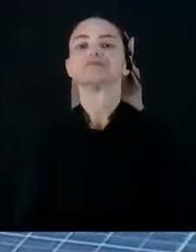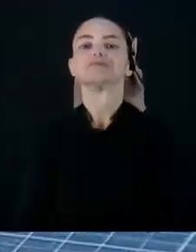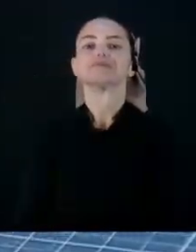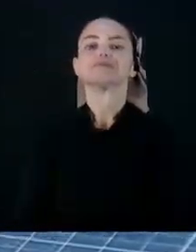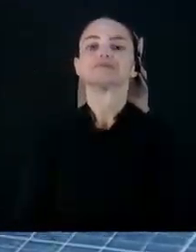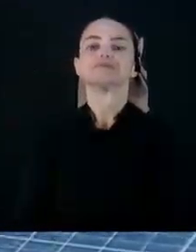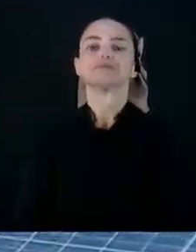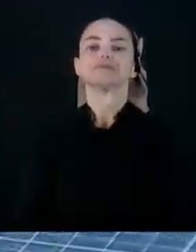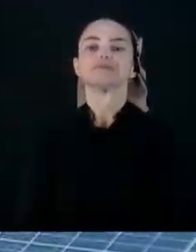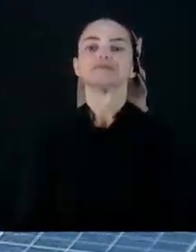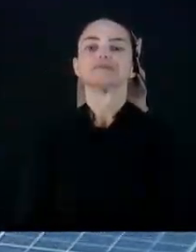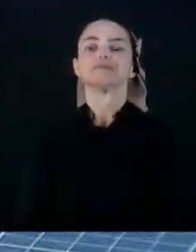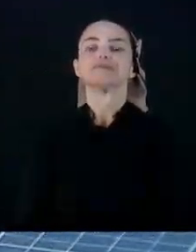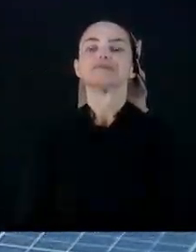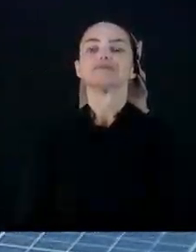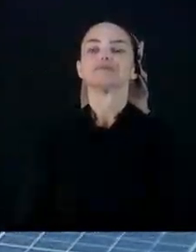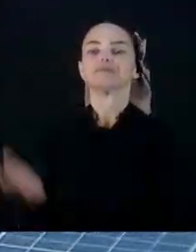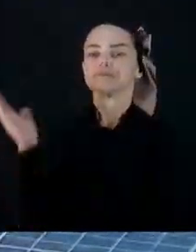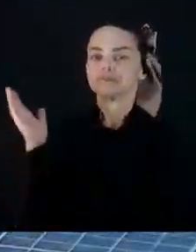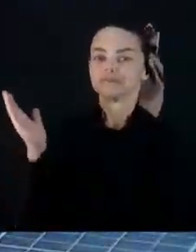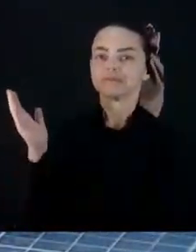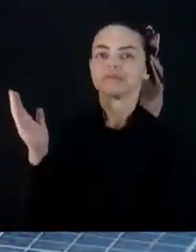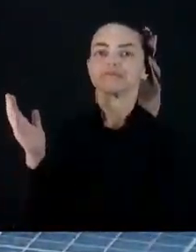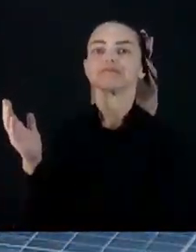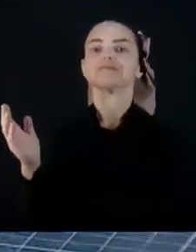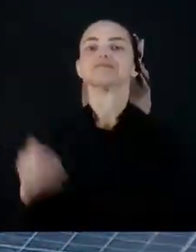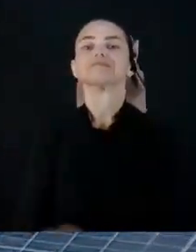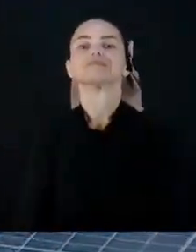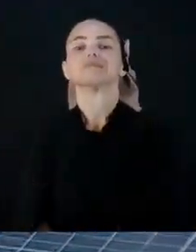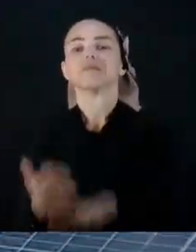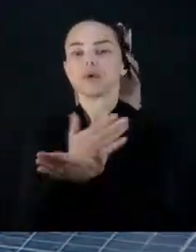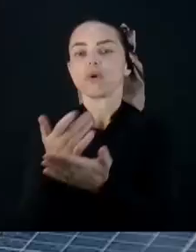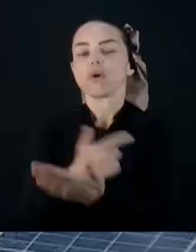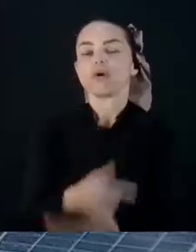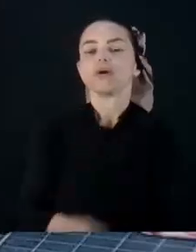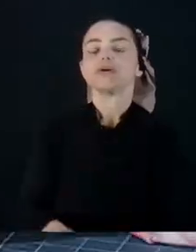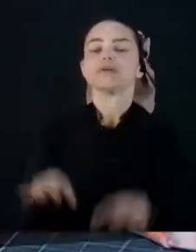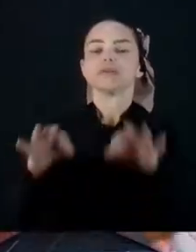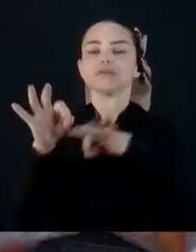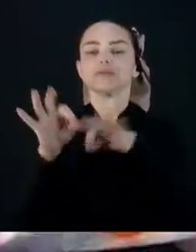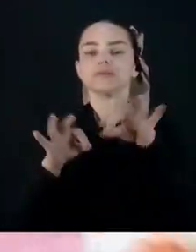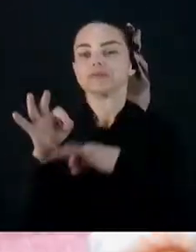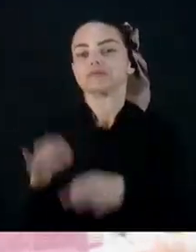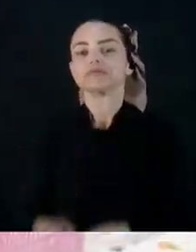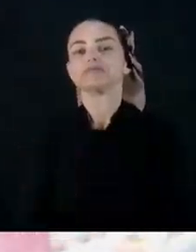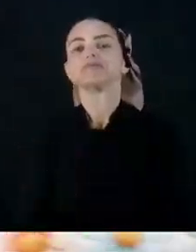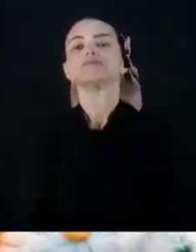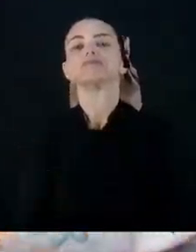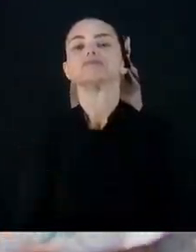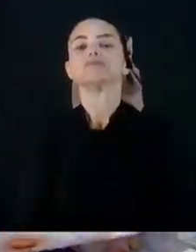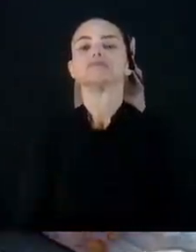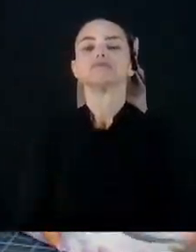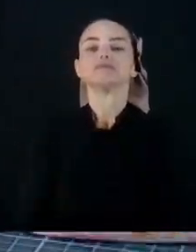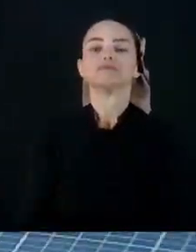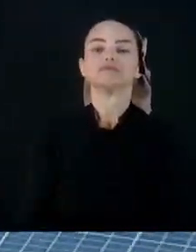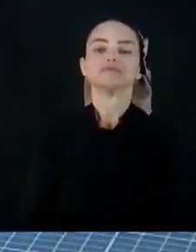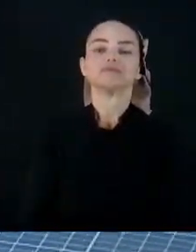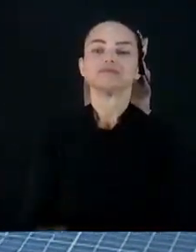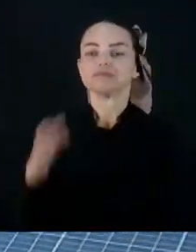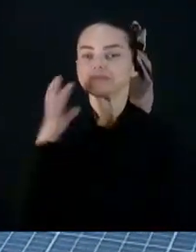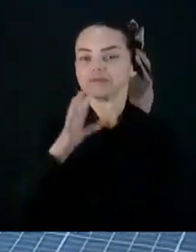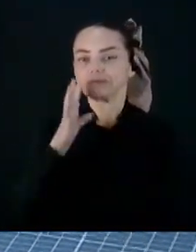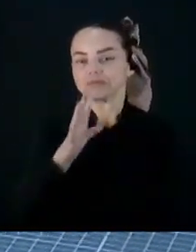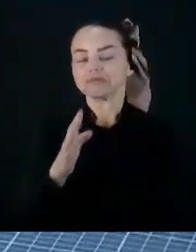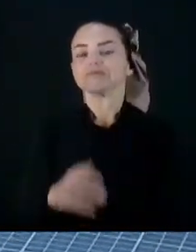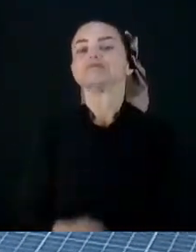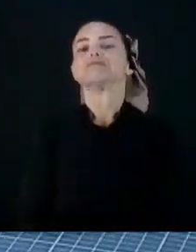as junções de sobrinhas de tecido, que a gente daí já vai pra técnica de patchwork, né? As técnicas de patchwork. Ó, o pedacinho que